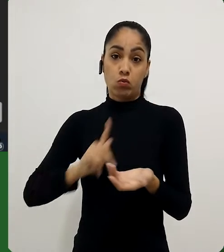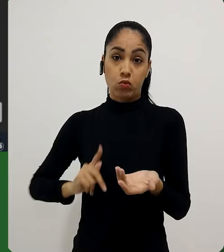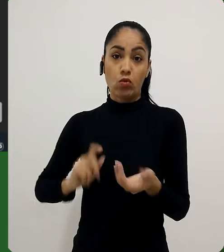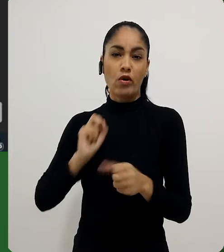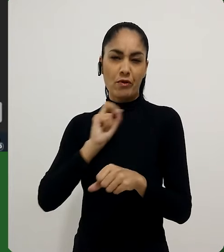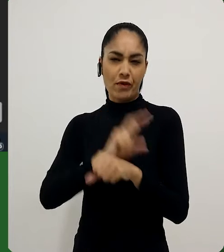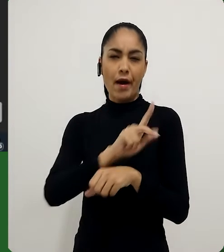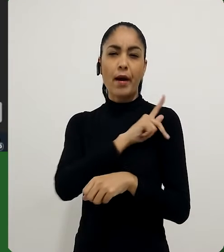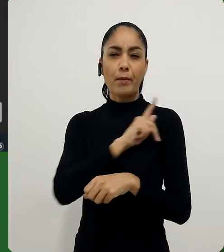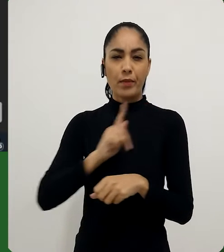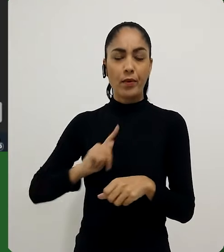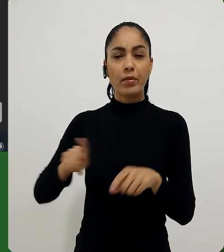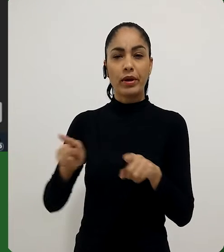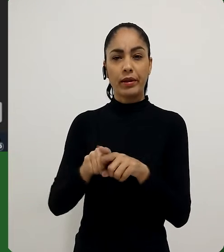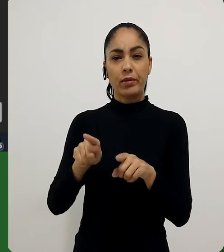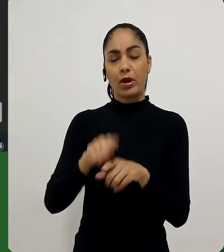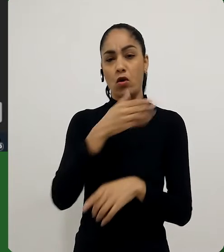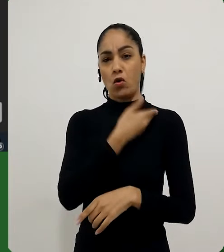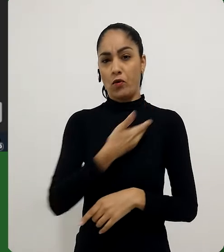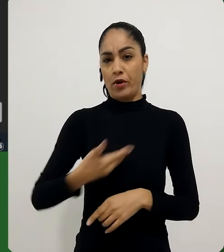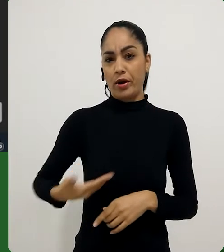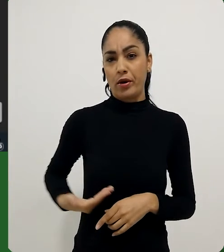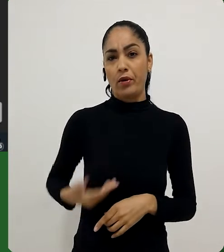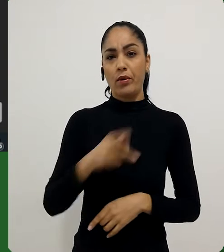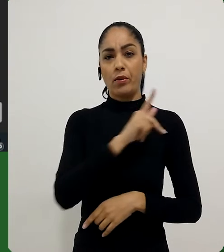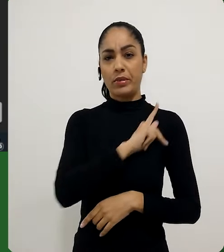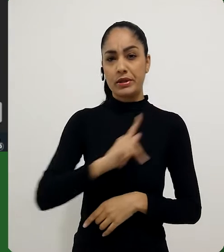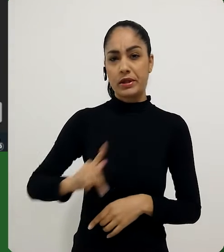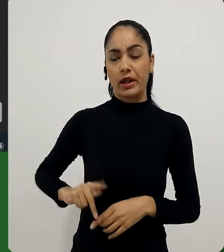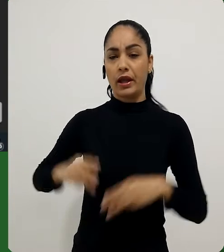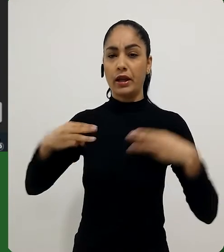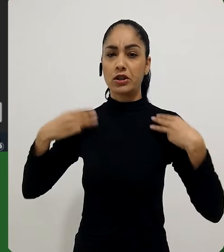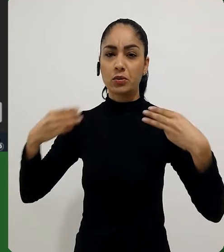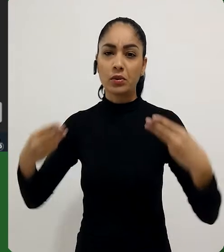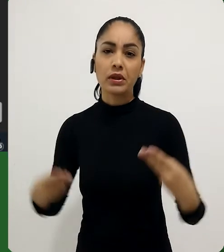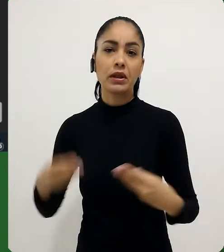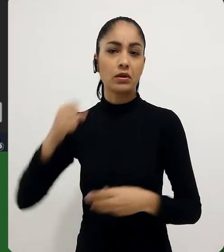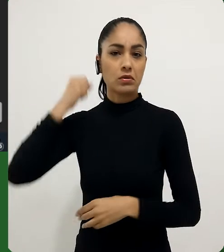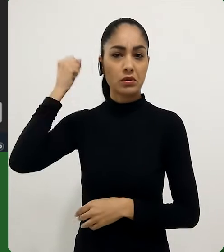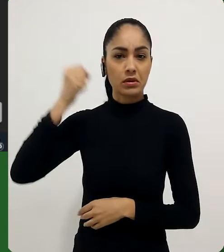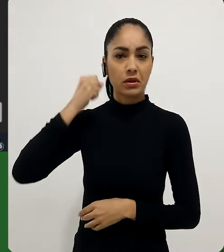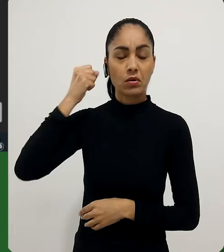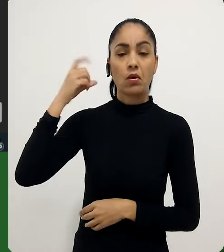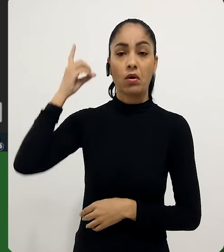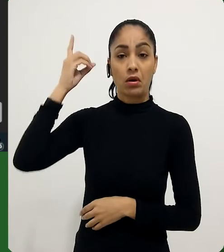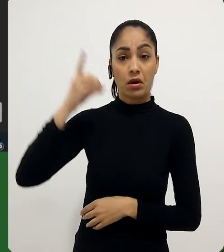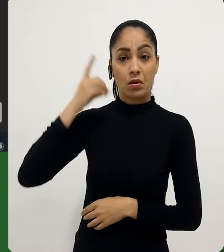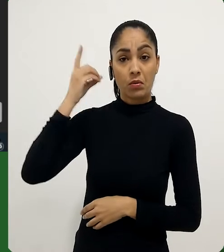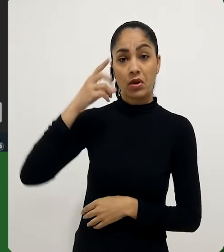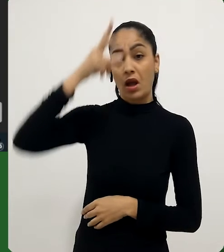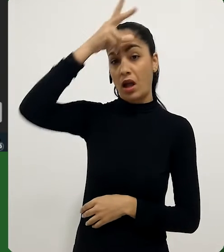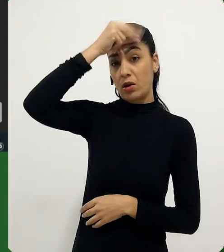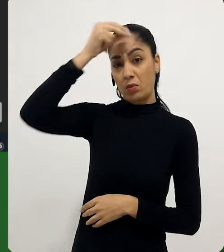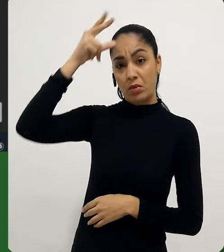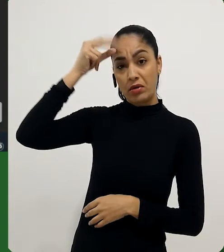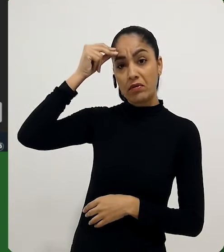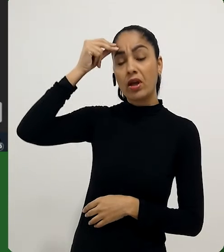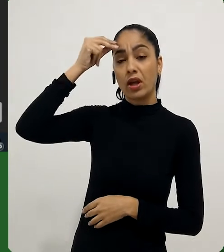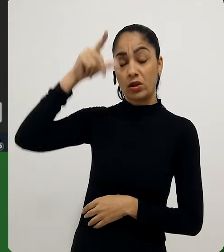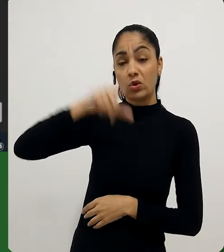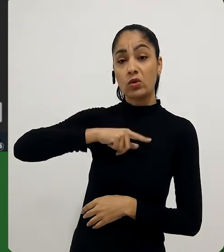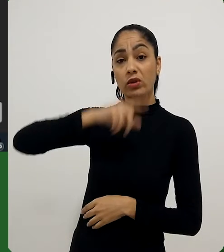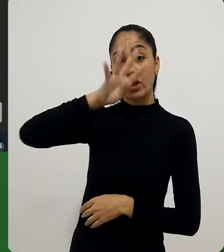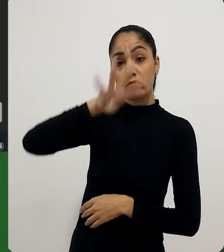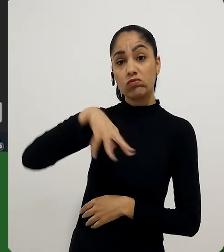públicos, né, presidente da República, governador de estado, né, ministro, senador,